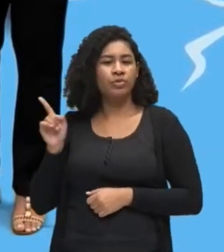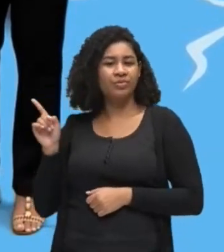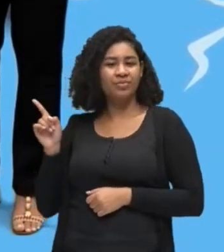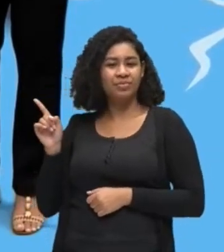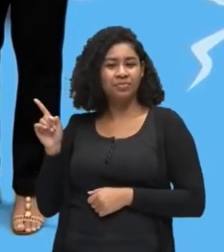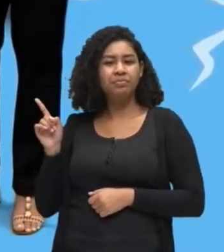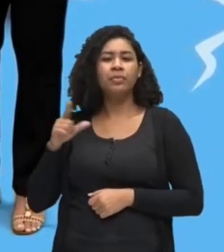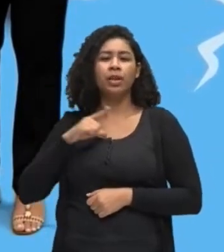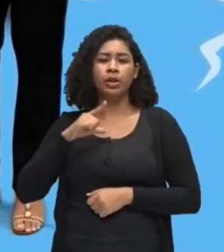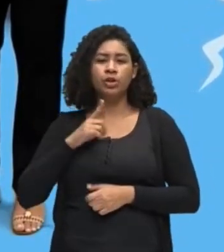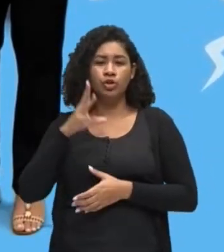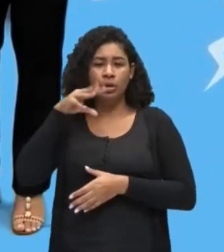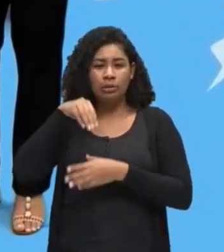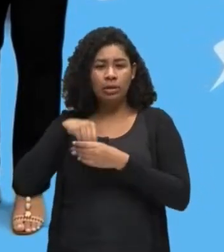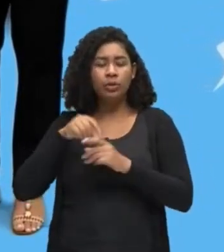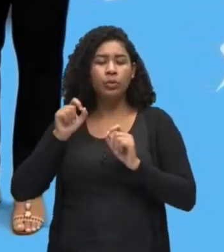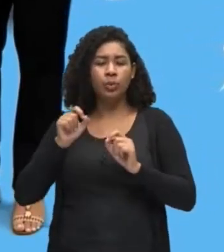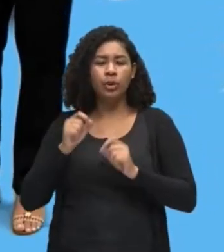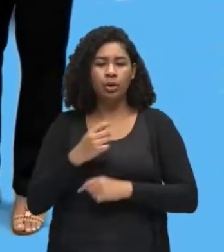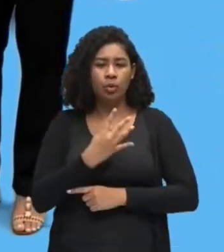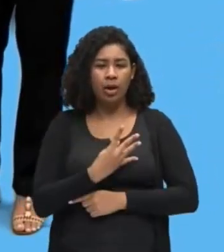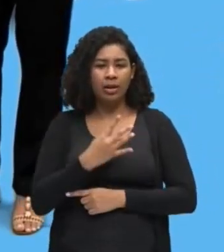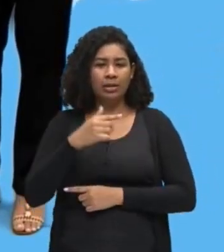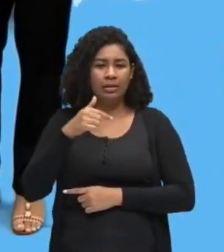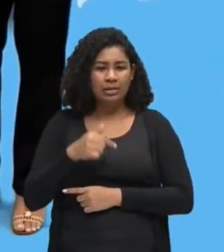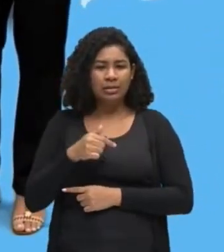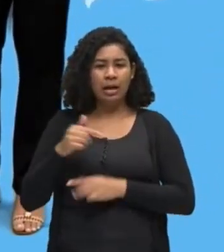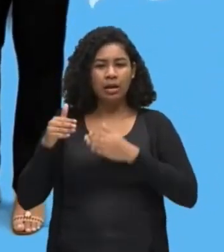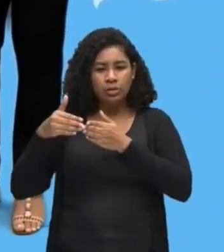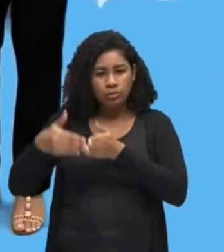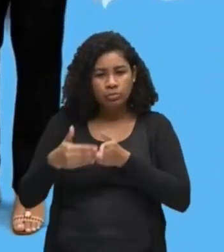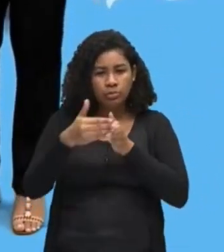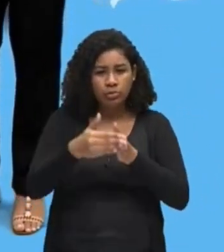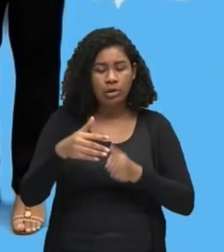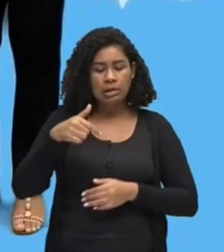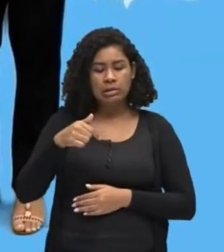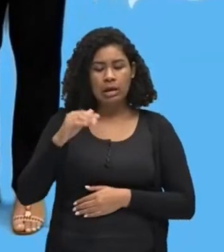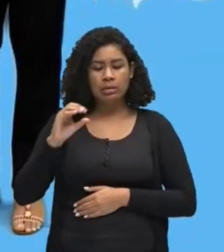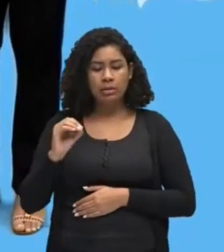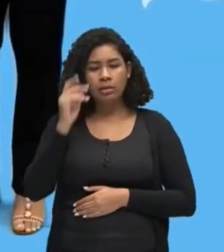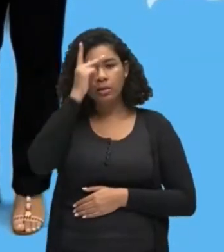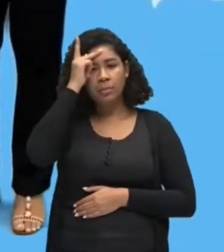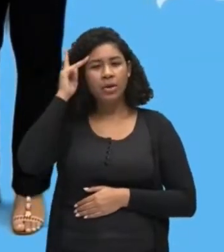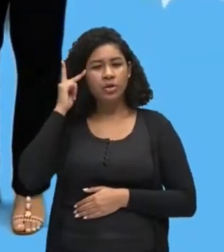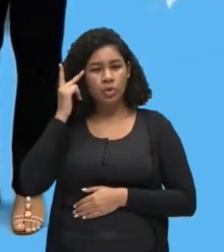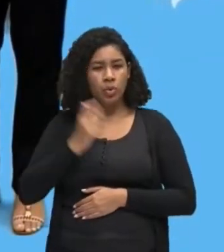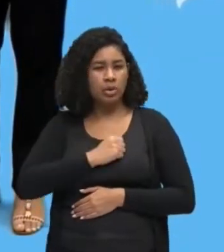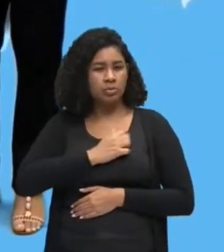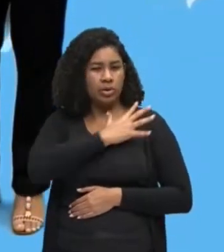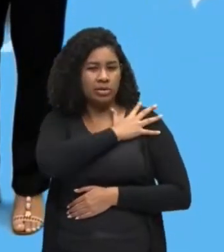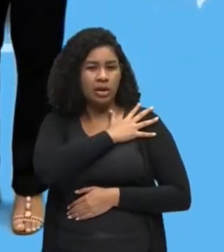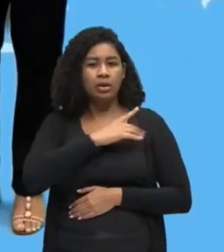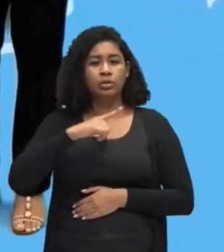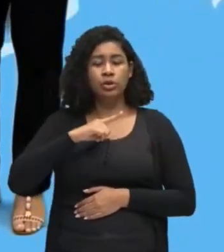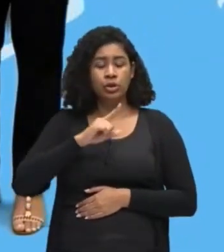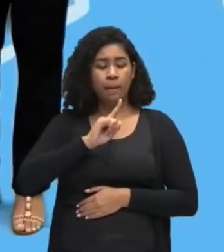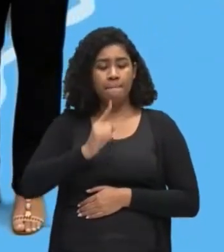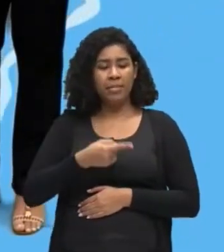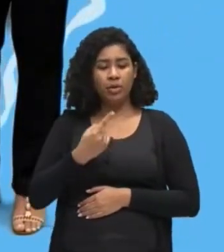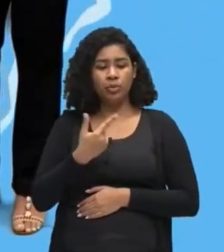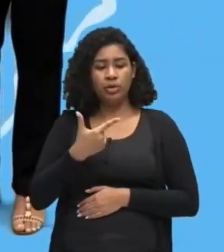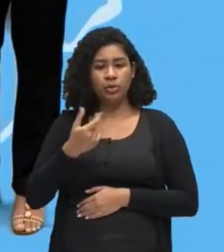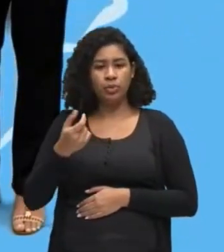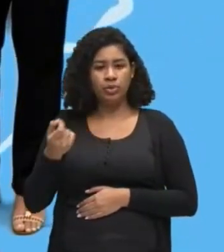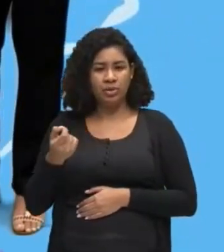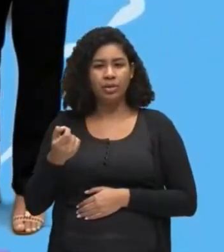com 47 grandes canoas, 70 soldados e 1.200 indígenas. Alcançou Quito